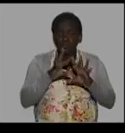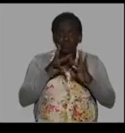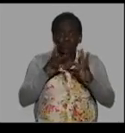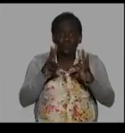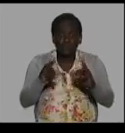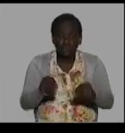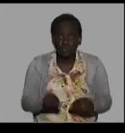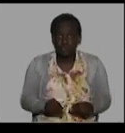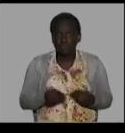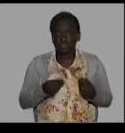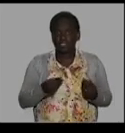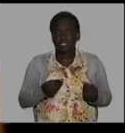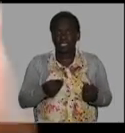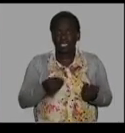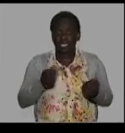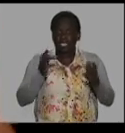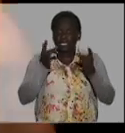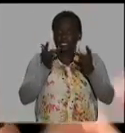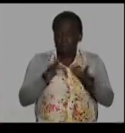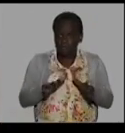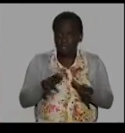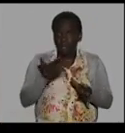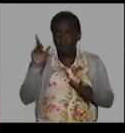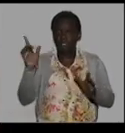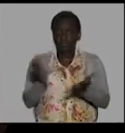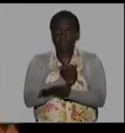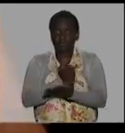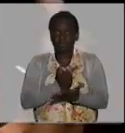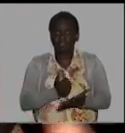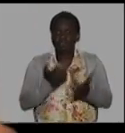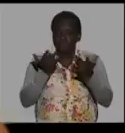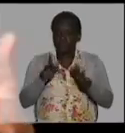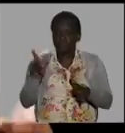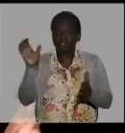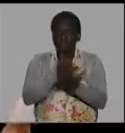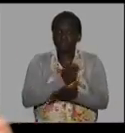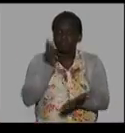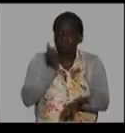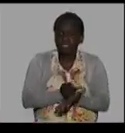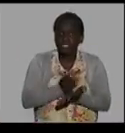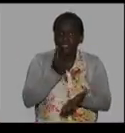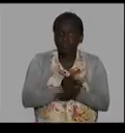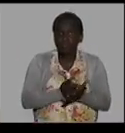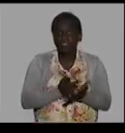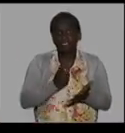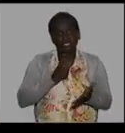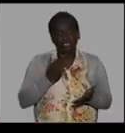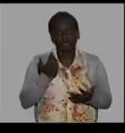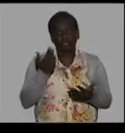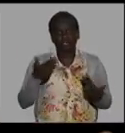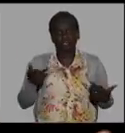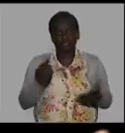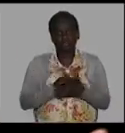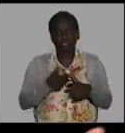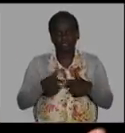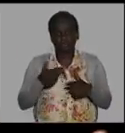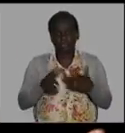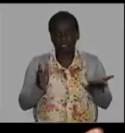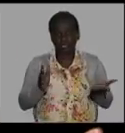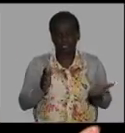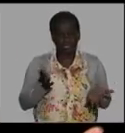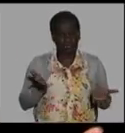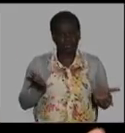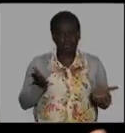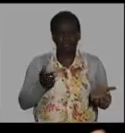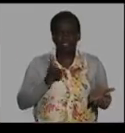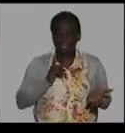São todos. Aí termina um relacionamento, começa outro, mesma história. Então, existe alguma coisa, assim, a gente não